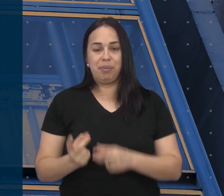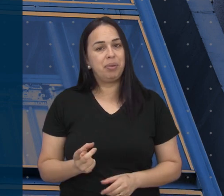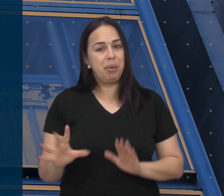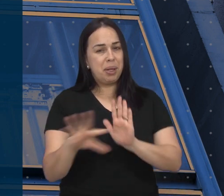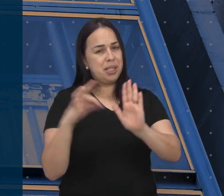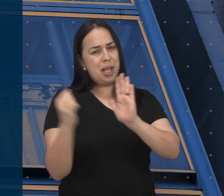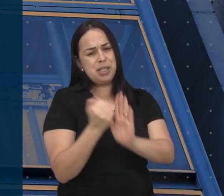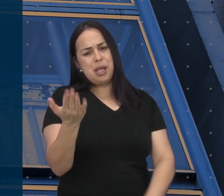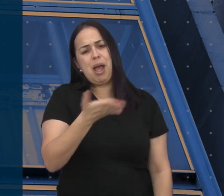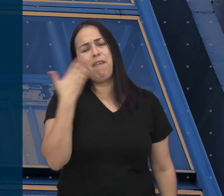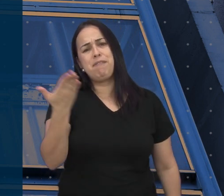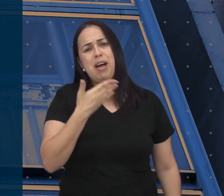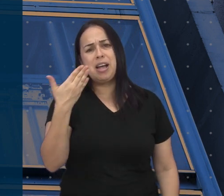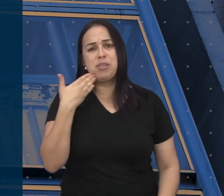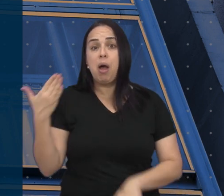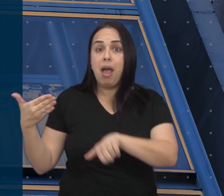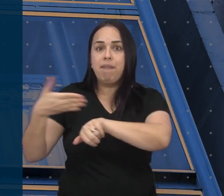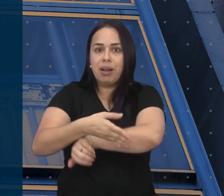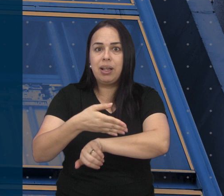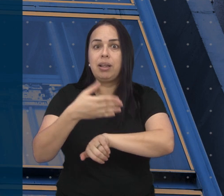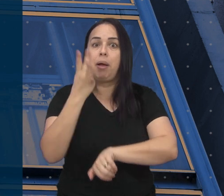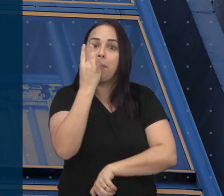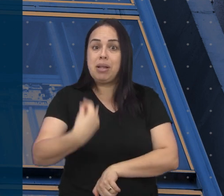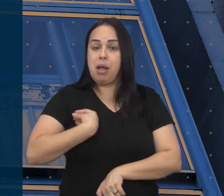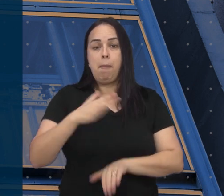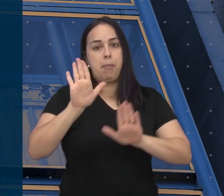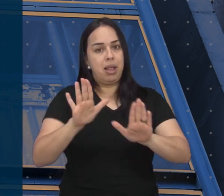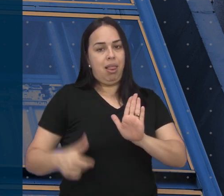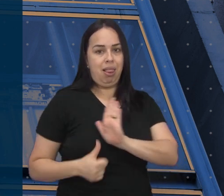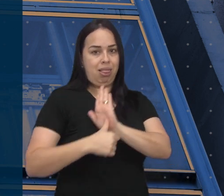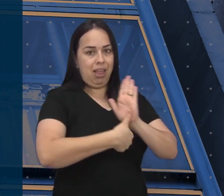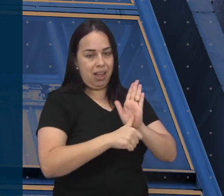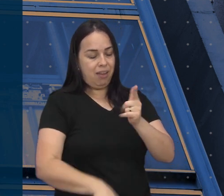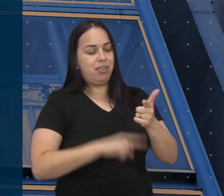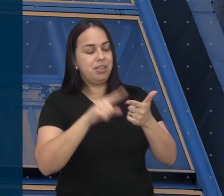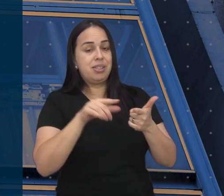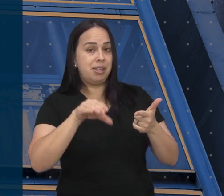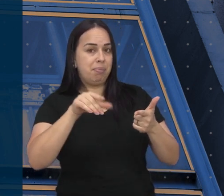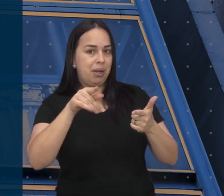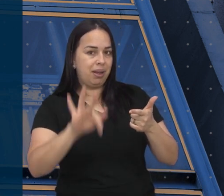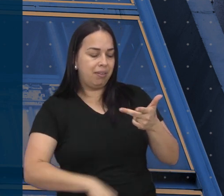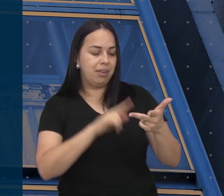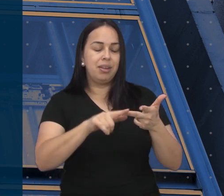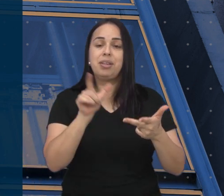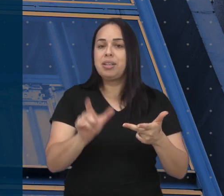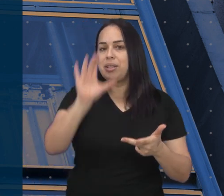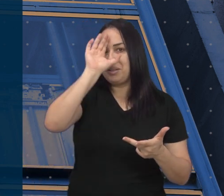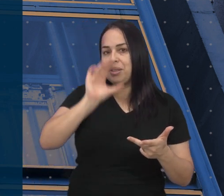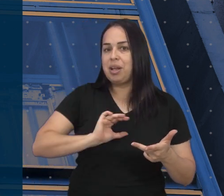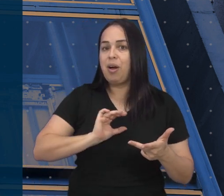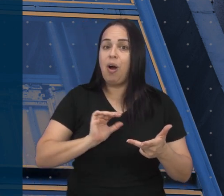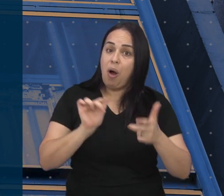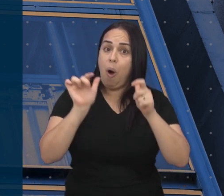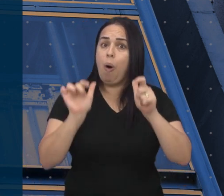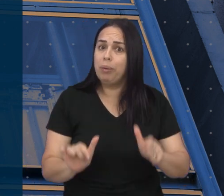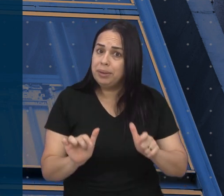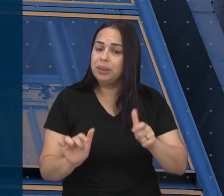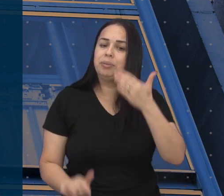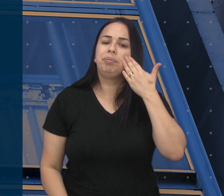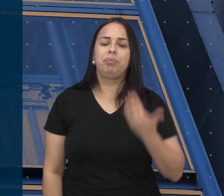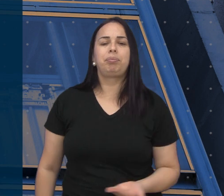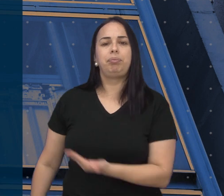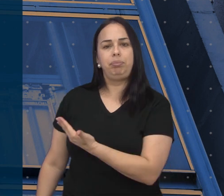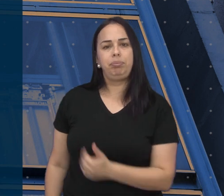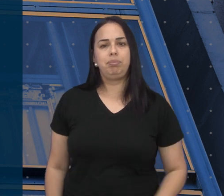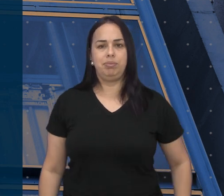vendas. Para se candidatar é fácil, é só comparecer ao PAT, levando RG, CPF, carteira de trabalho e o cartão cidadão. O